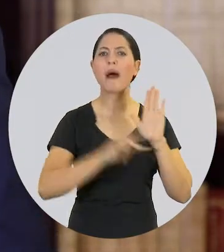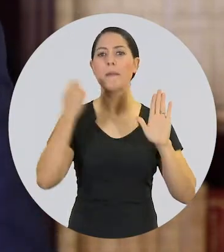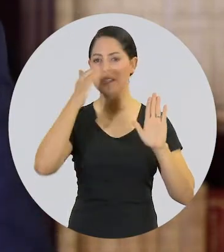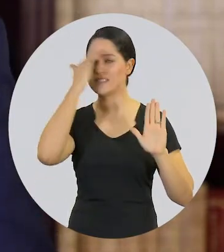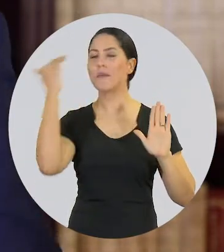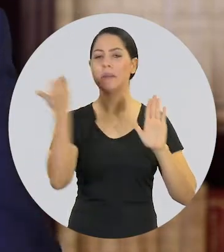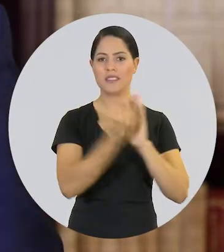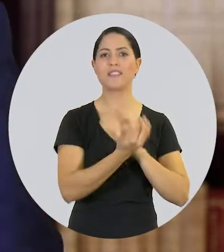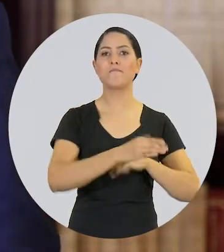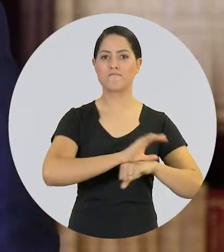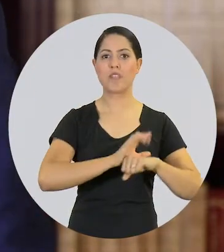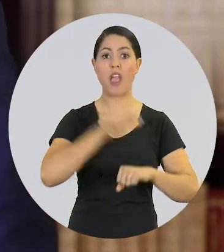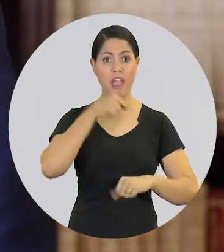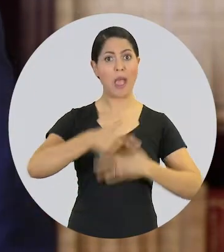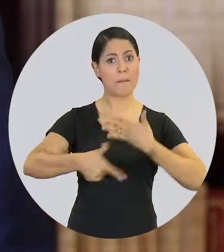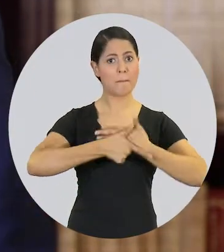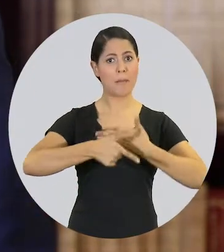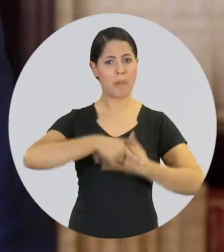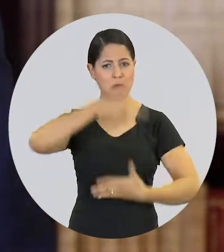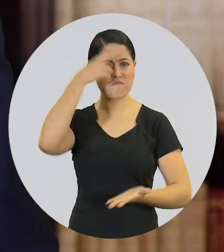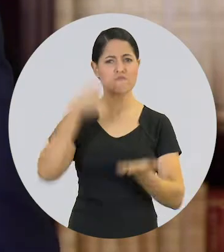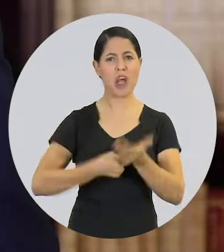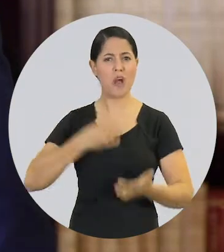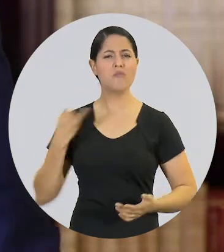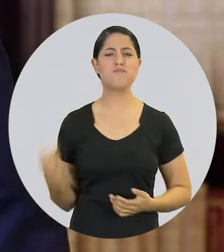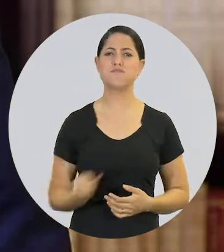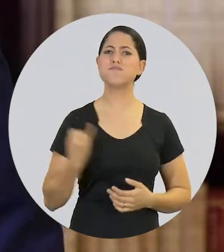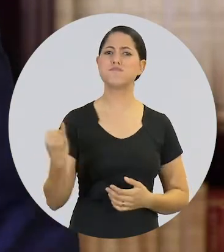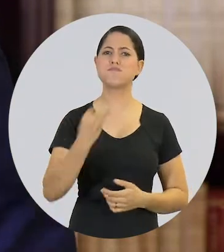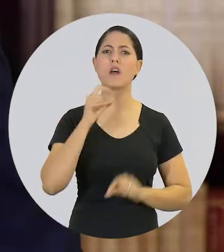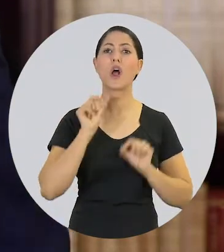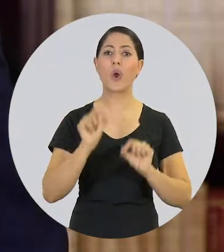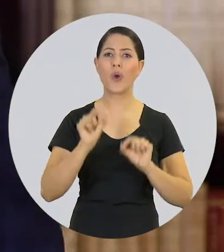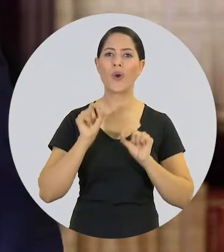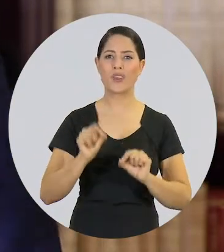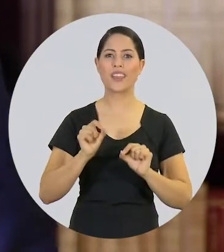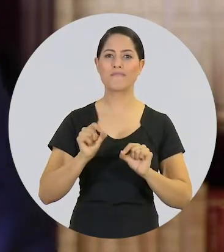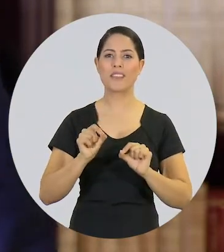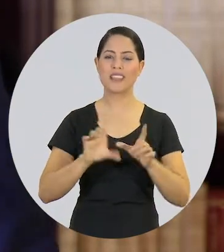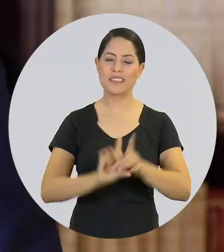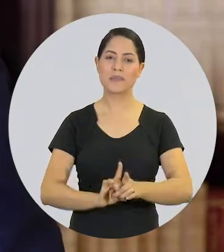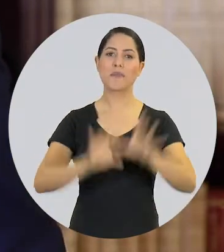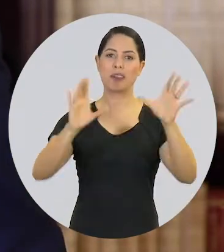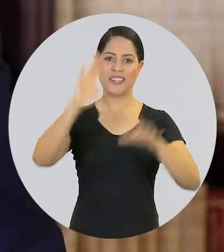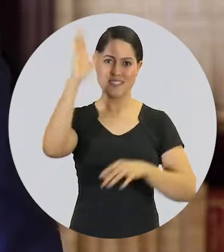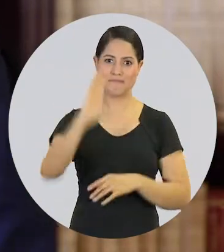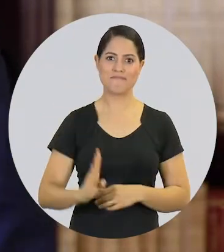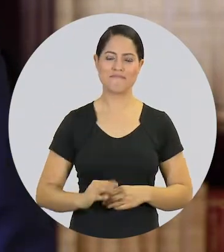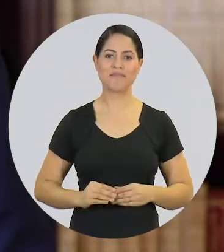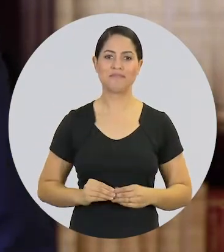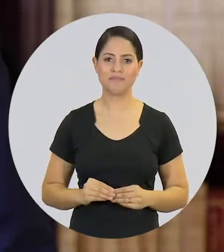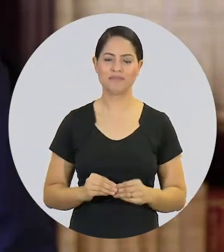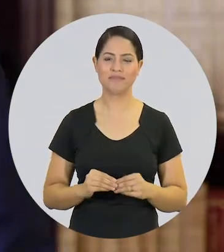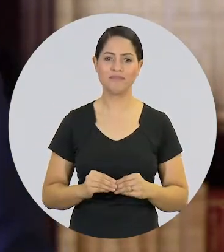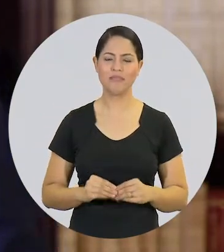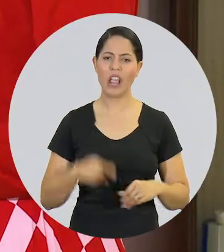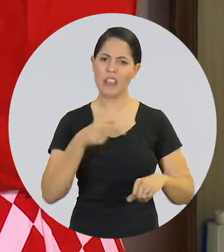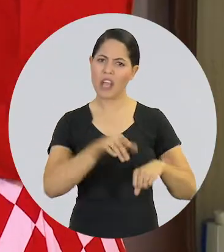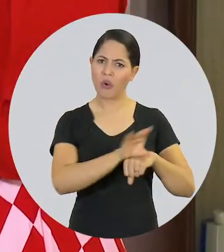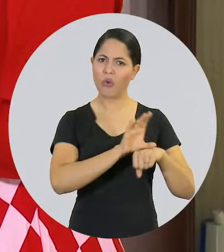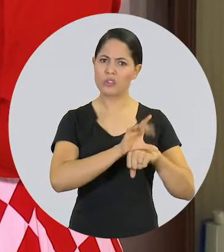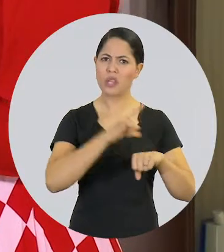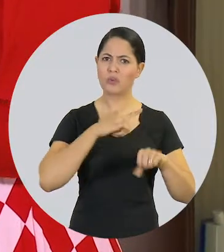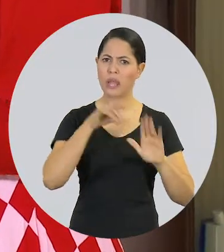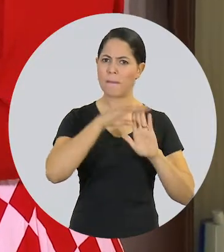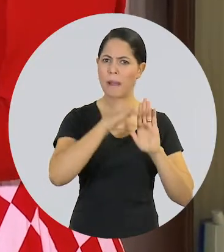devem respeito, ela cumpre sim o papel de ser fundamental na estabilidade democrática do Brasil.